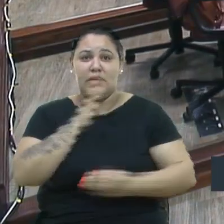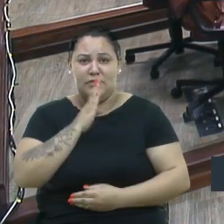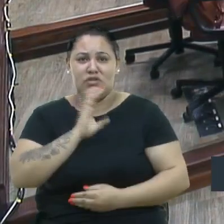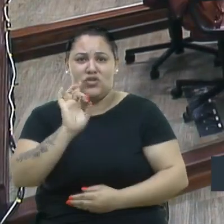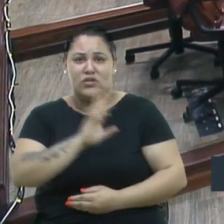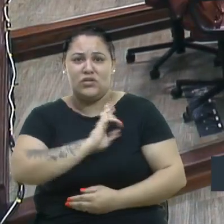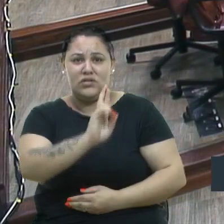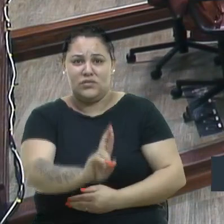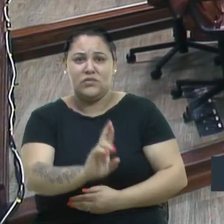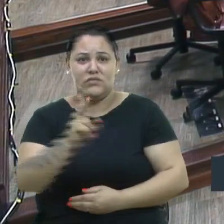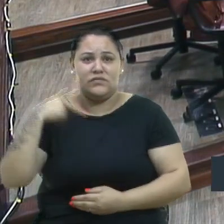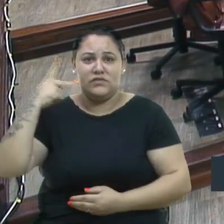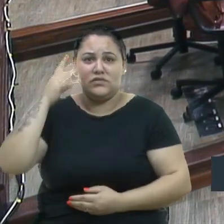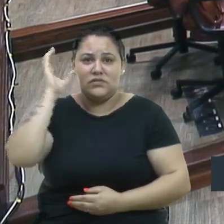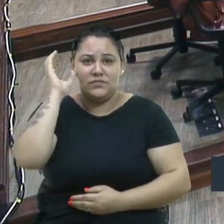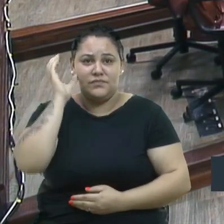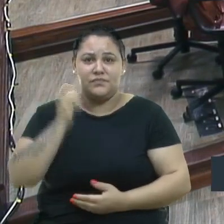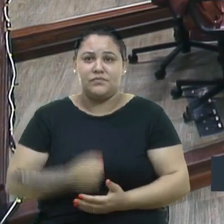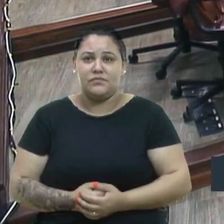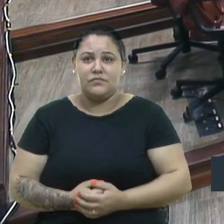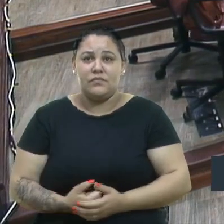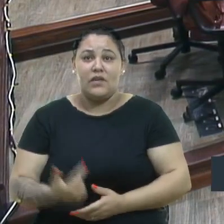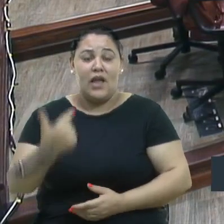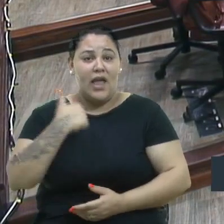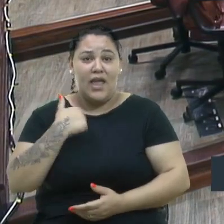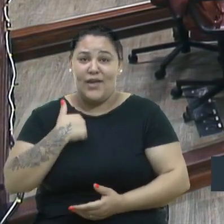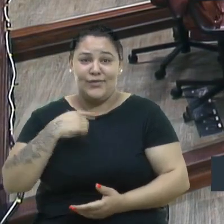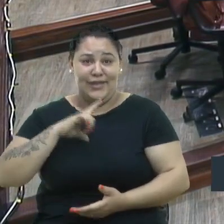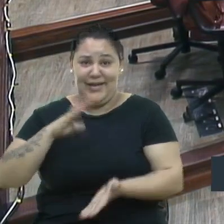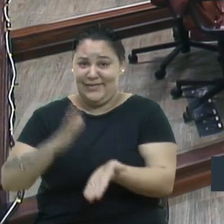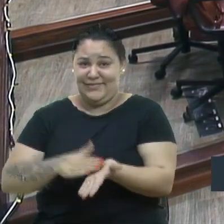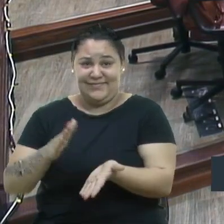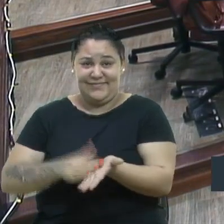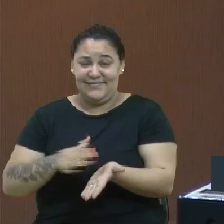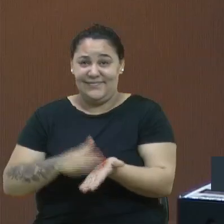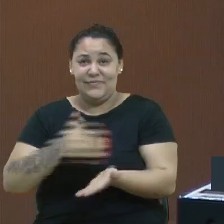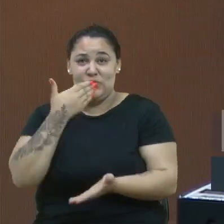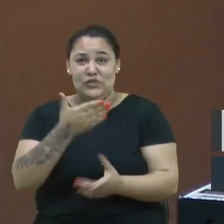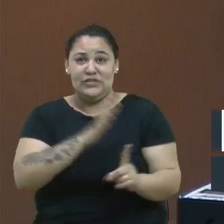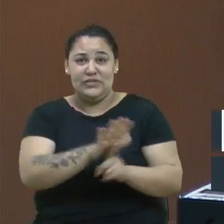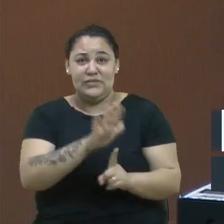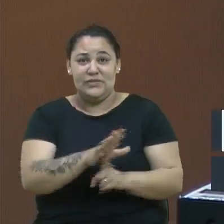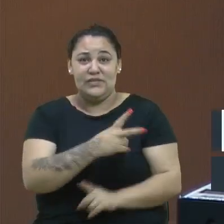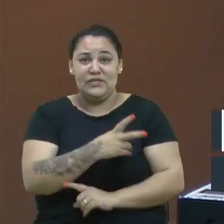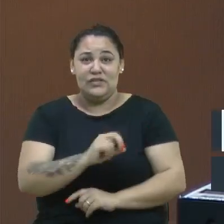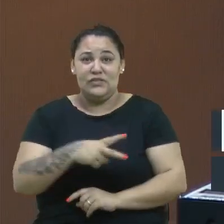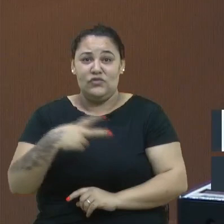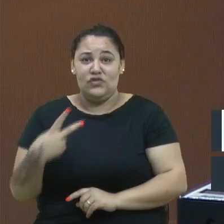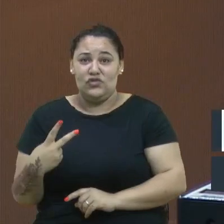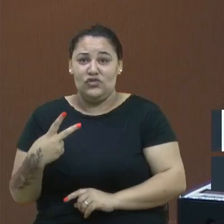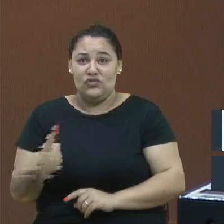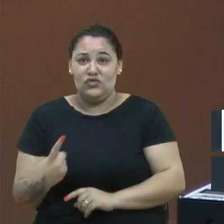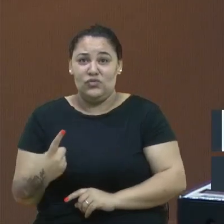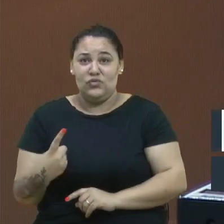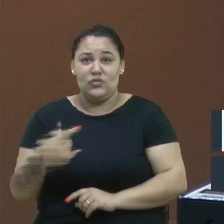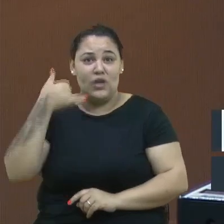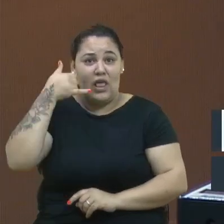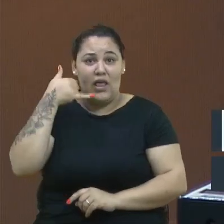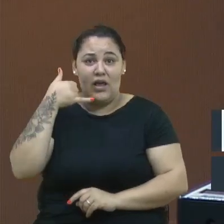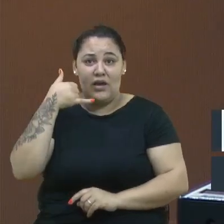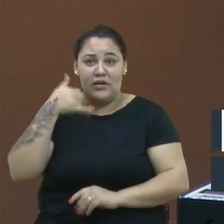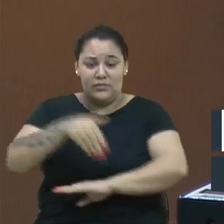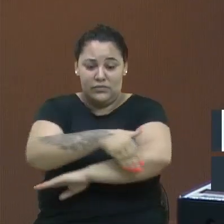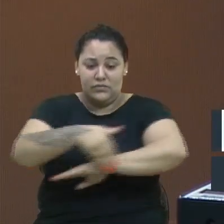vereador Cadori, eu recebo diversas demandas, e não é de hoje, é desde 2021 no celular, que a cidade está esburacada. Se o vereador